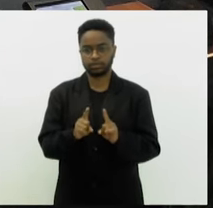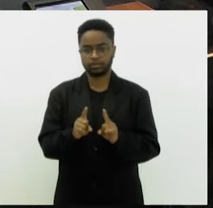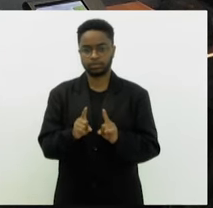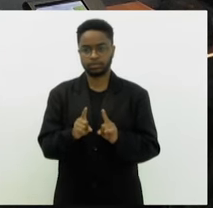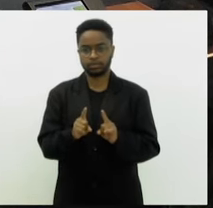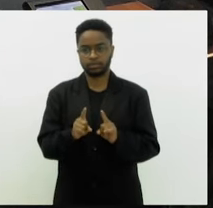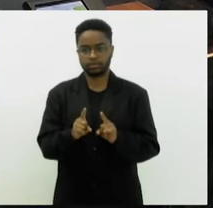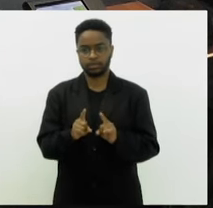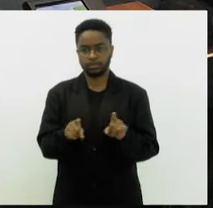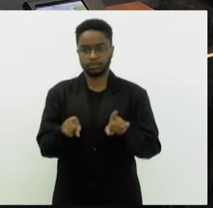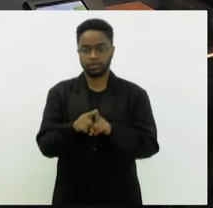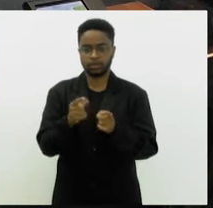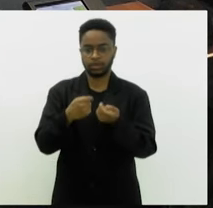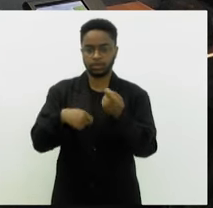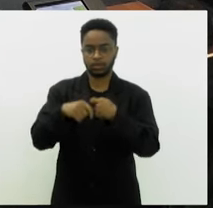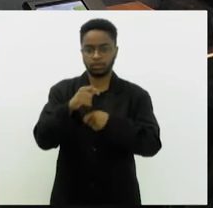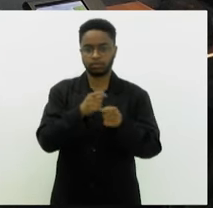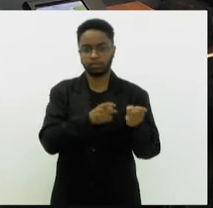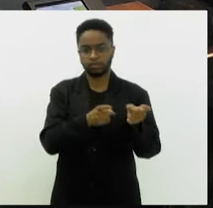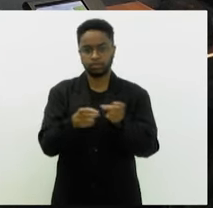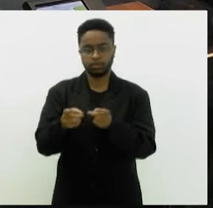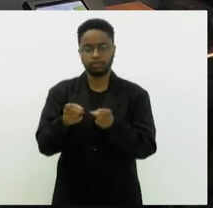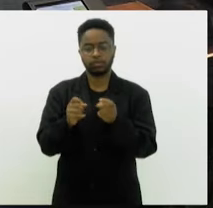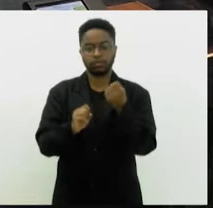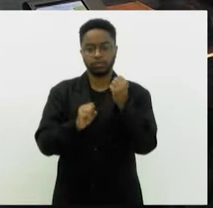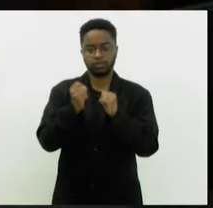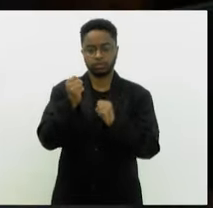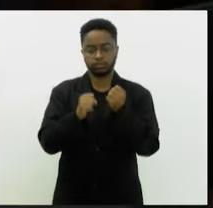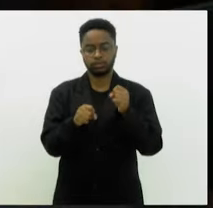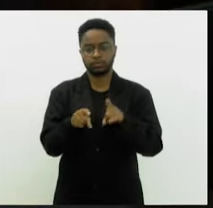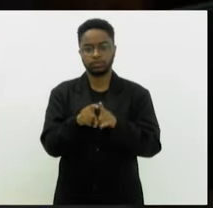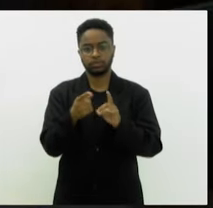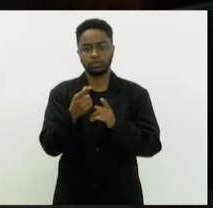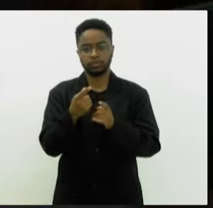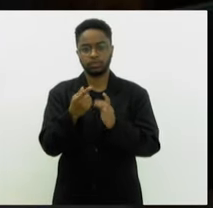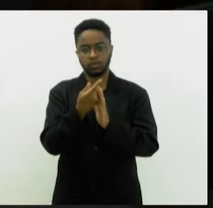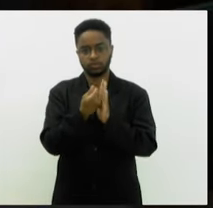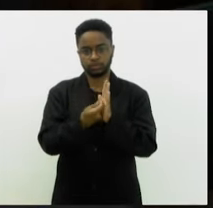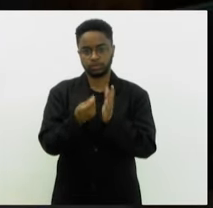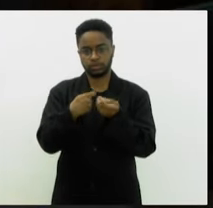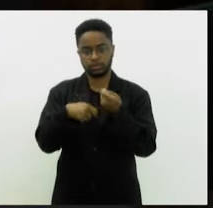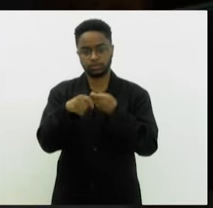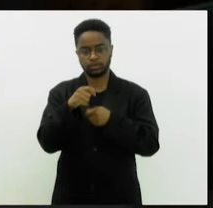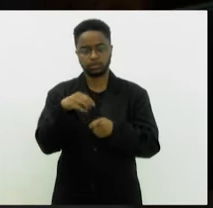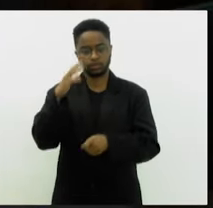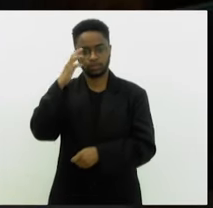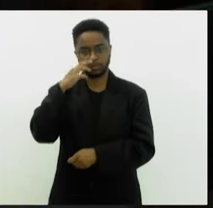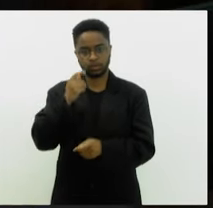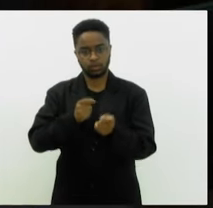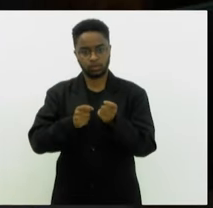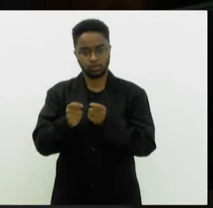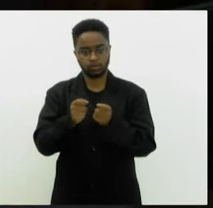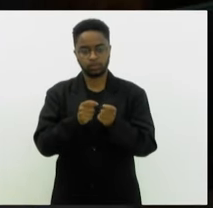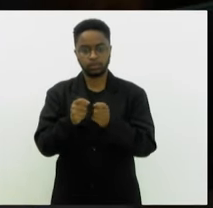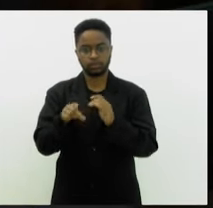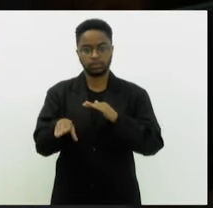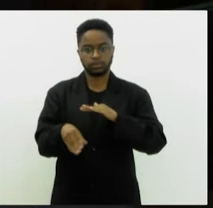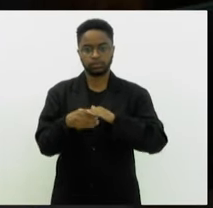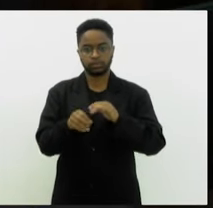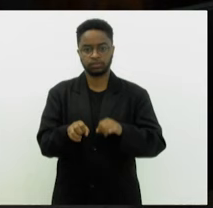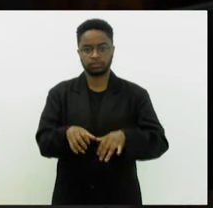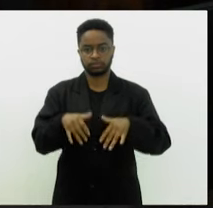e Economia, Indústria e Comércio, de Orçamento, Finanças, Fiscalização Financeira e Controle, as emendas de